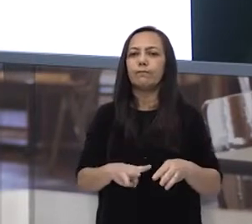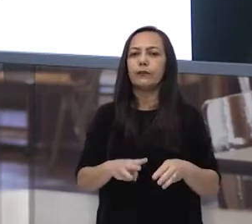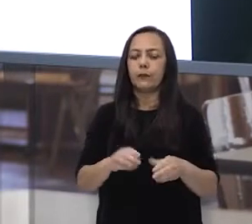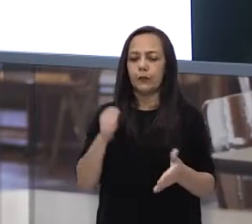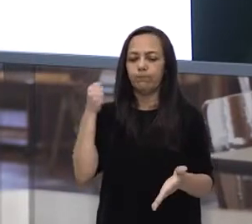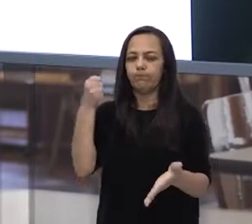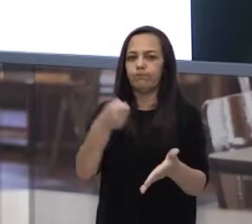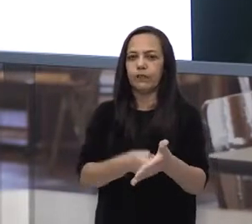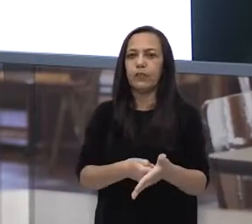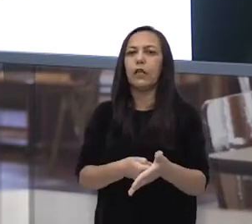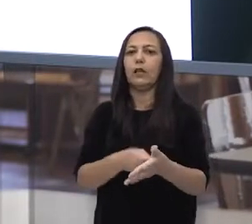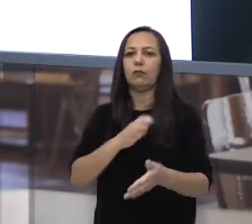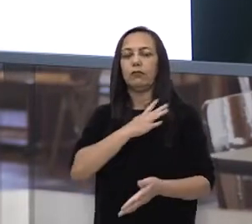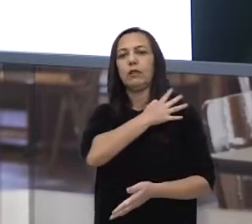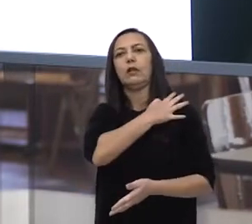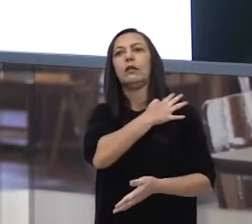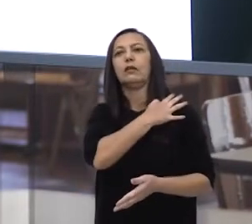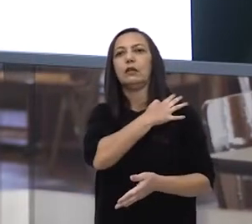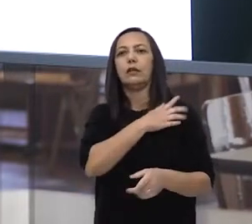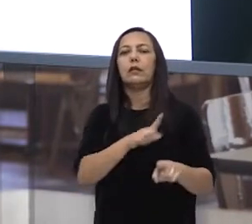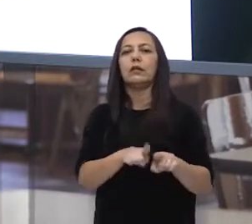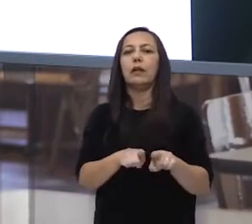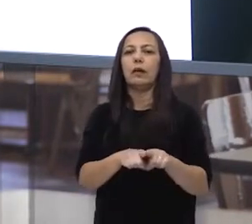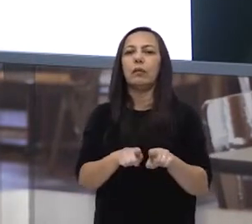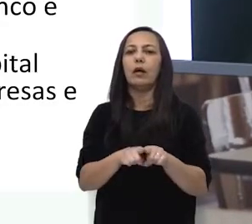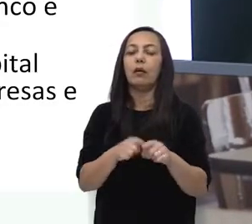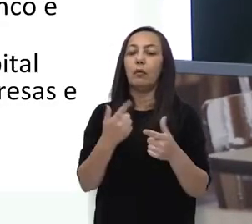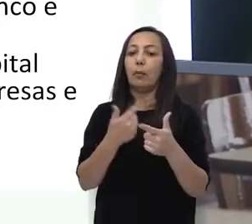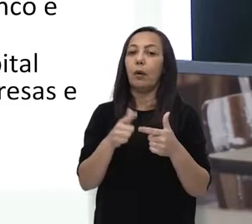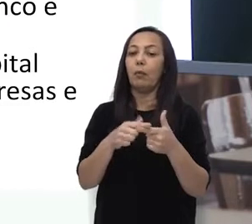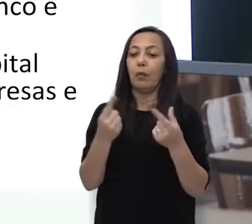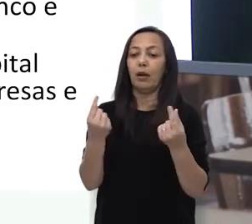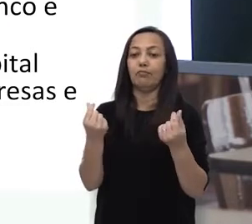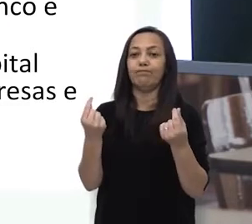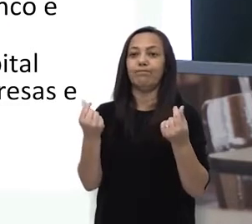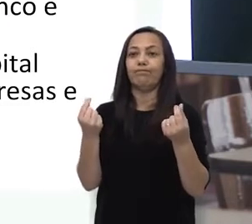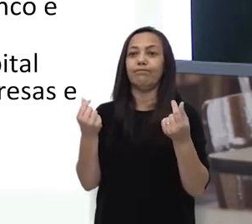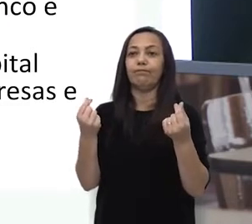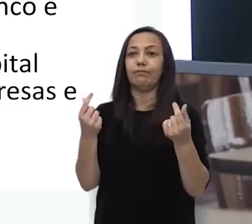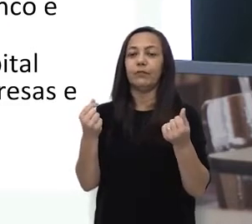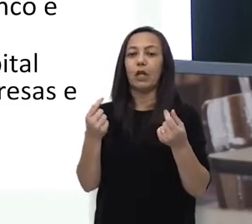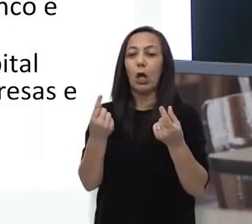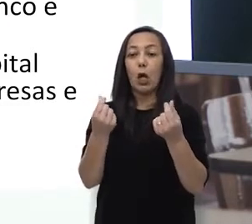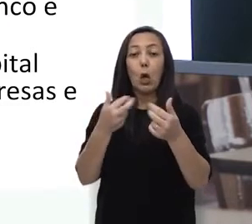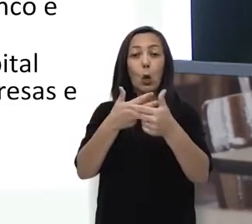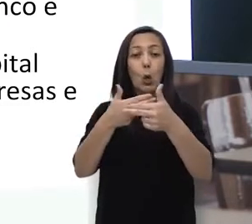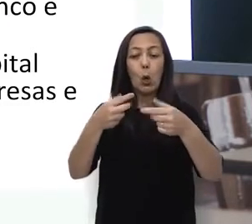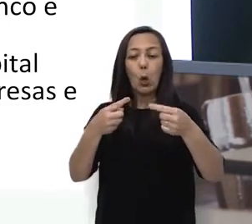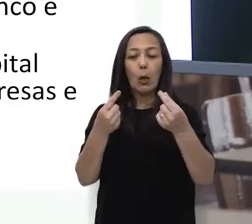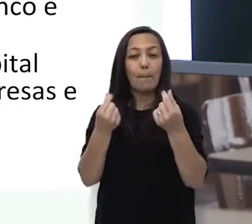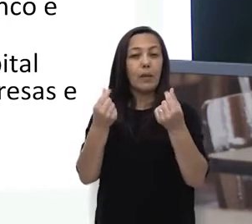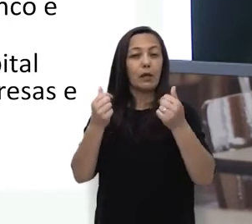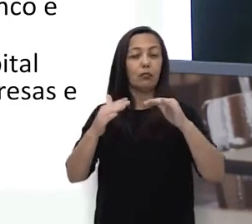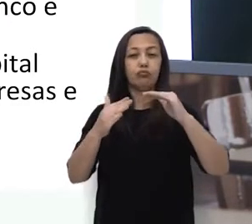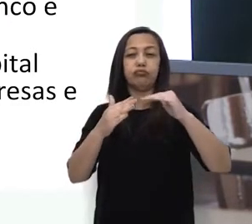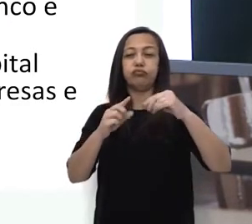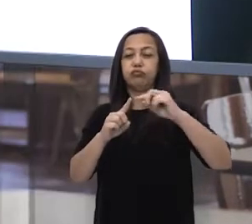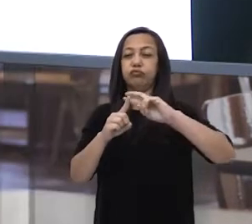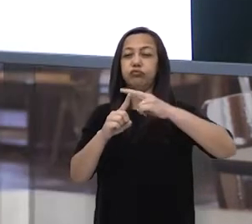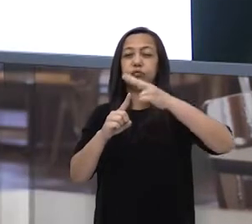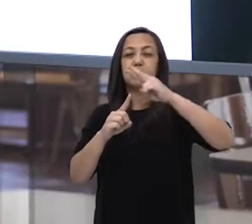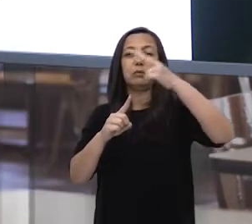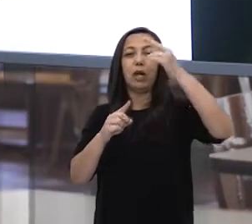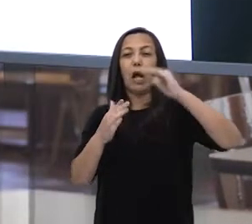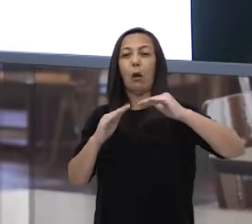Brasil passando por um problema econômico muito grande, a inflação. Então, a gente tem aí a elevação de preços do petróleo, isso no mercado